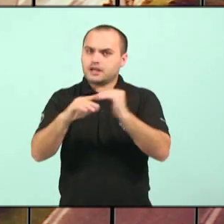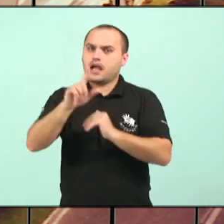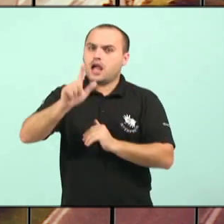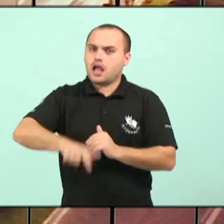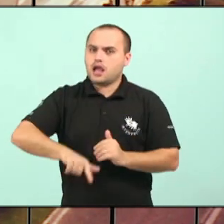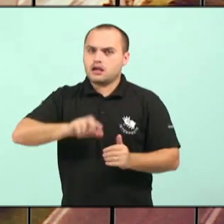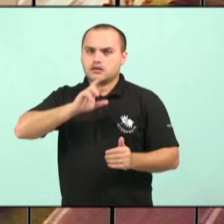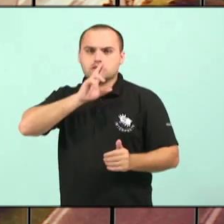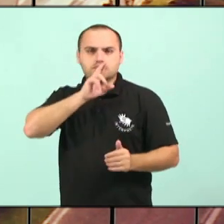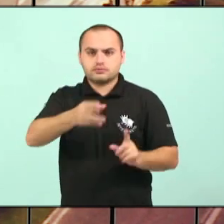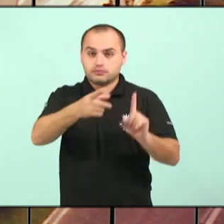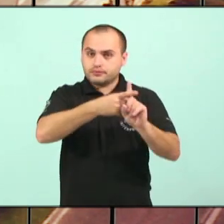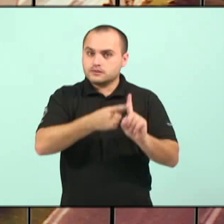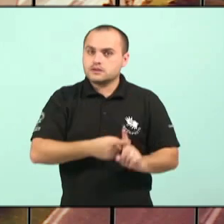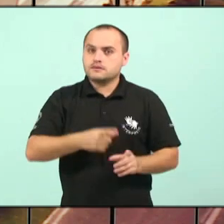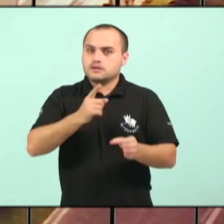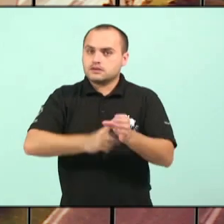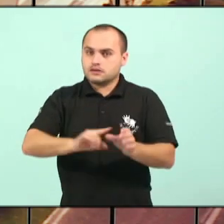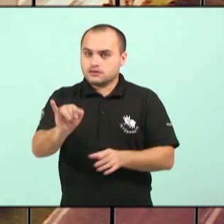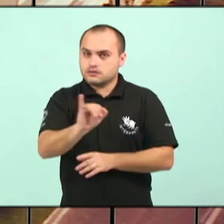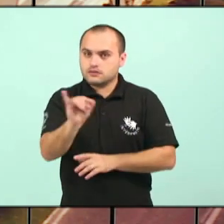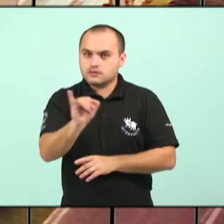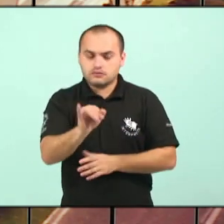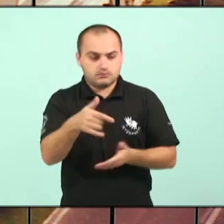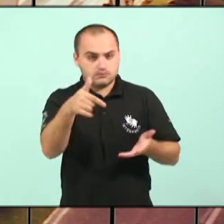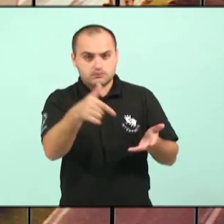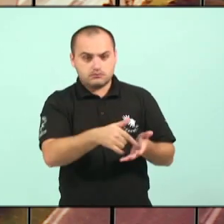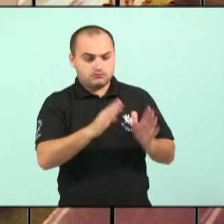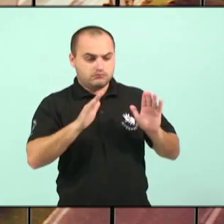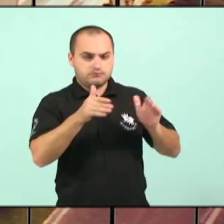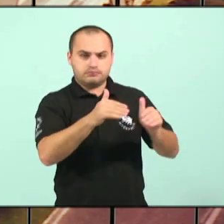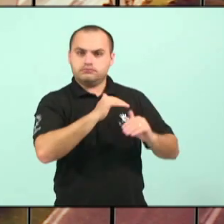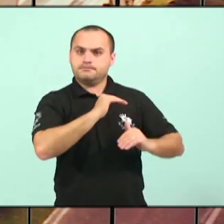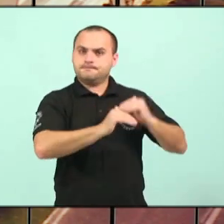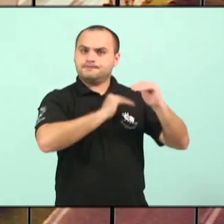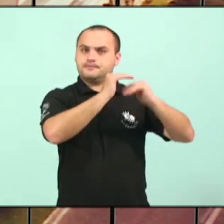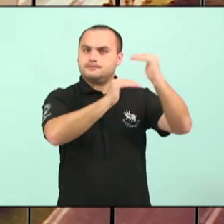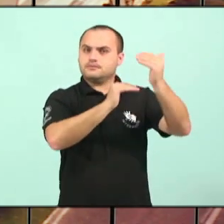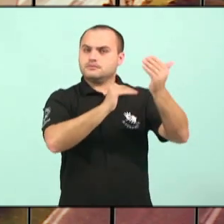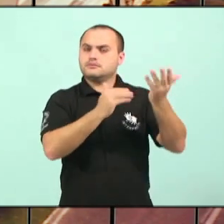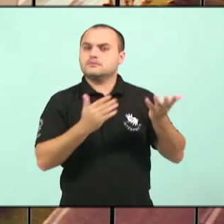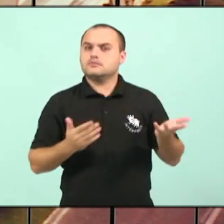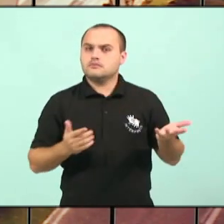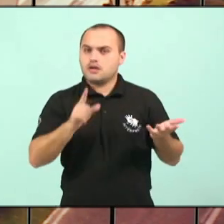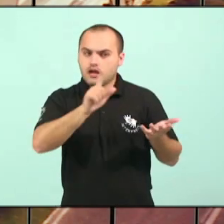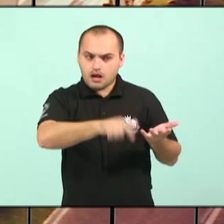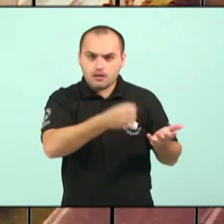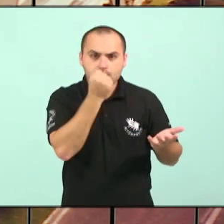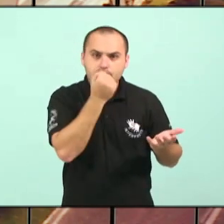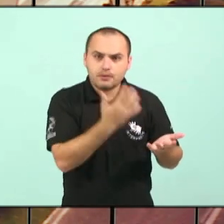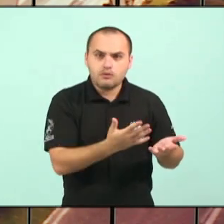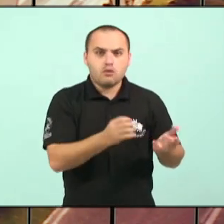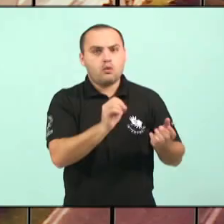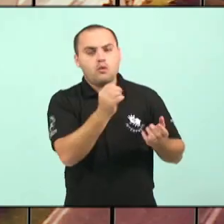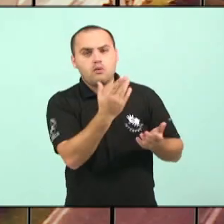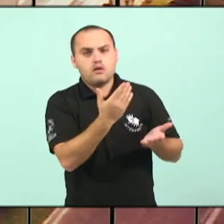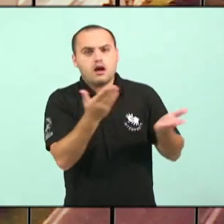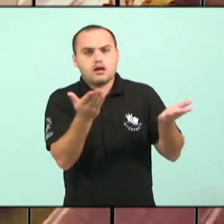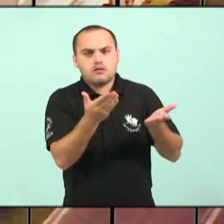nossa Itajaí? Porque a gente é uma cidade polo e estamos em franco desenvolvimento, vereador. Será o bastante ou a partir de